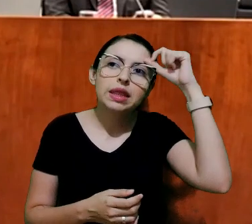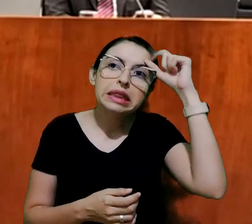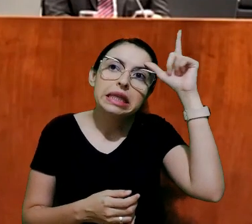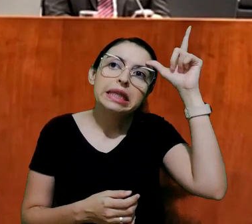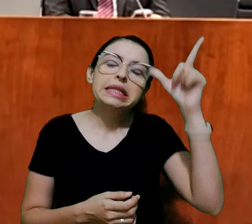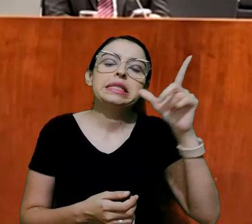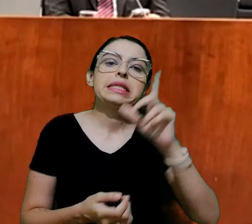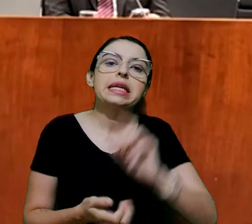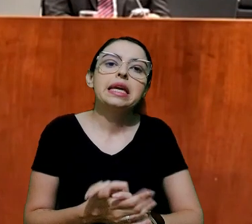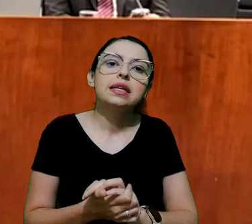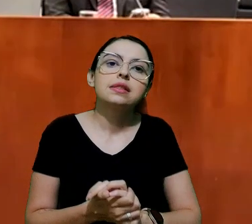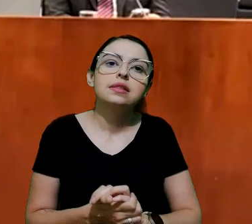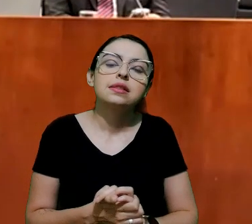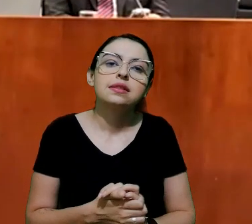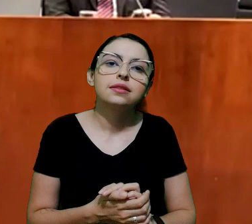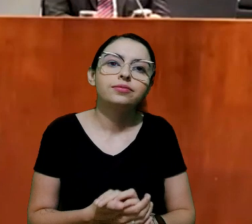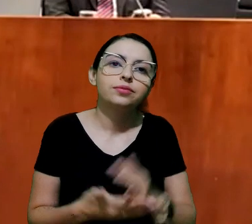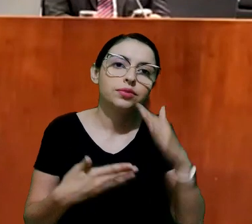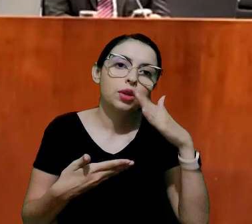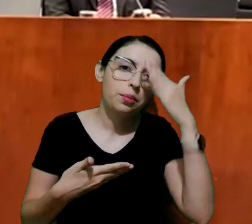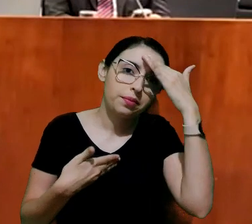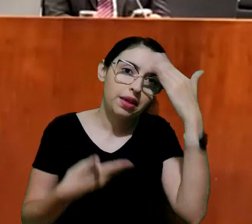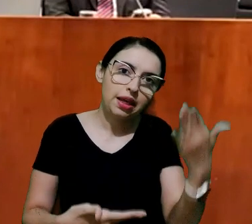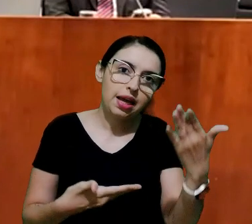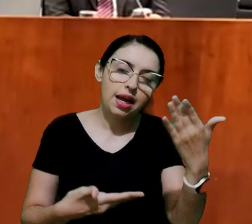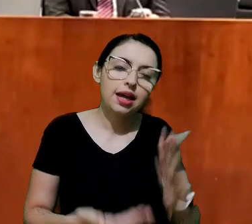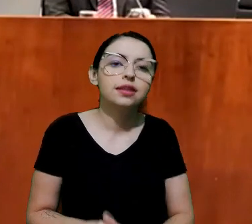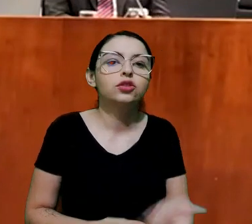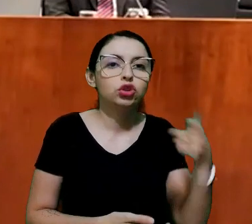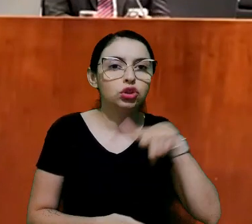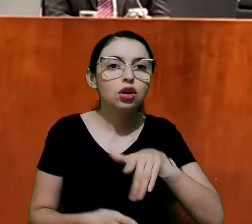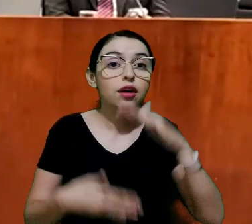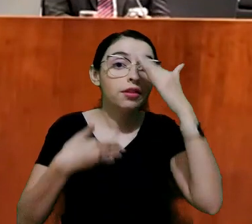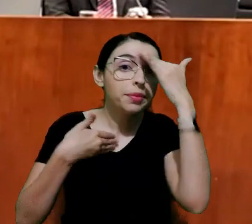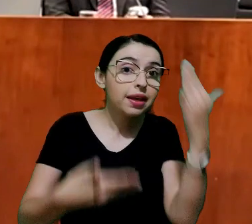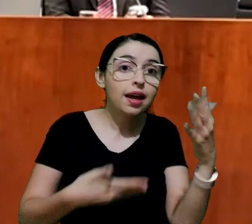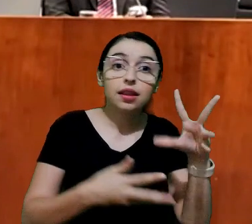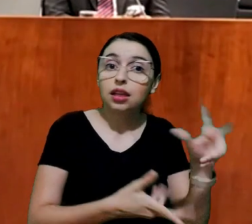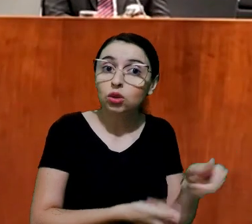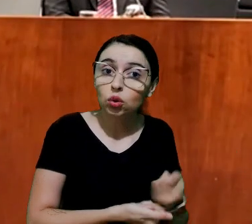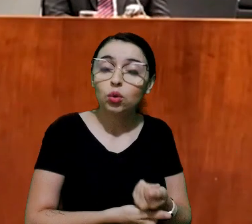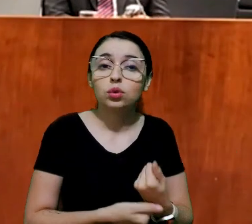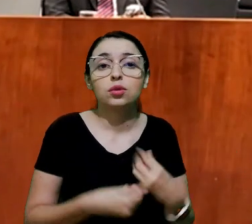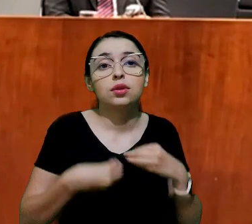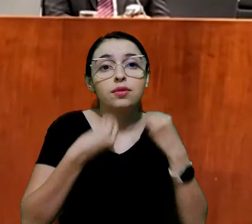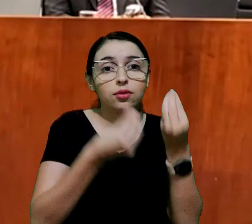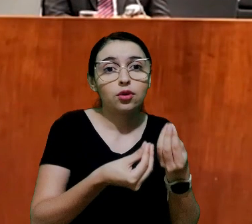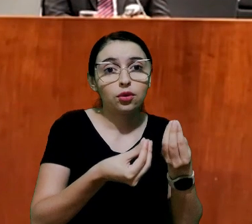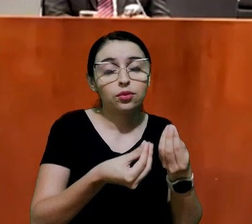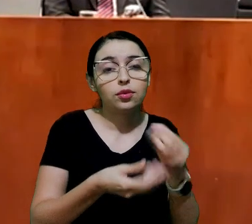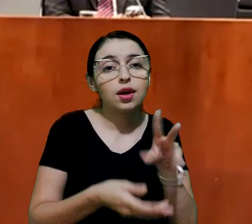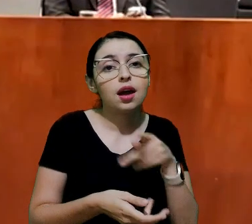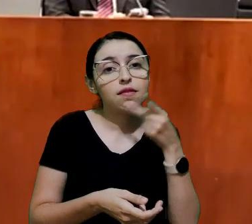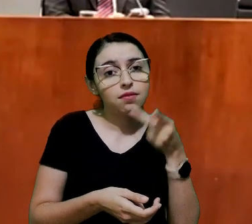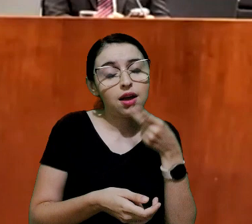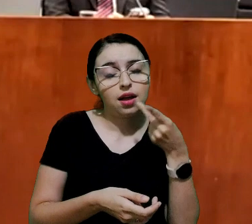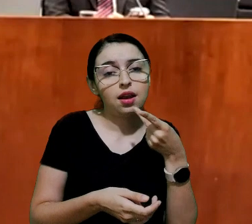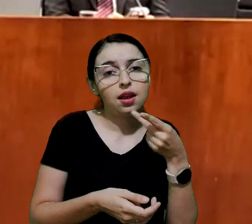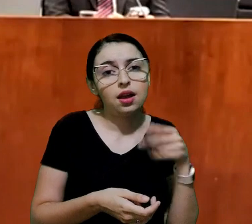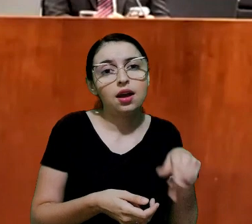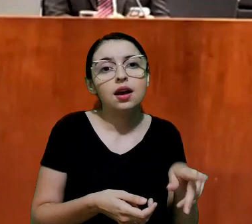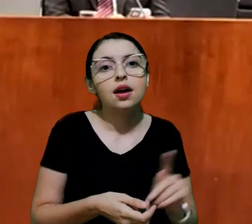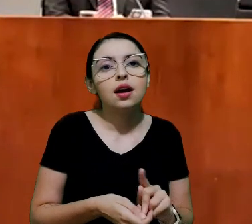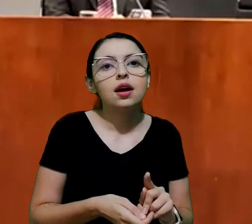termos sucessórios. Muito obrigada, gostaria de agradecer mais uma vez a todos e devolvo a palavra para a